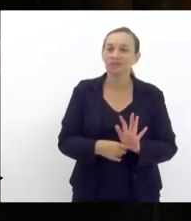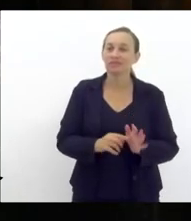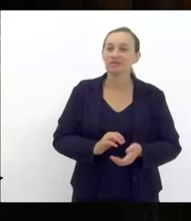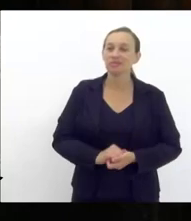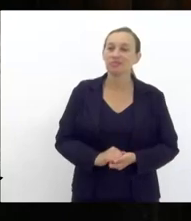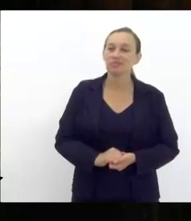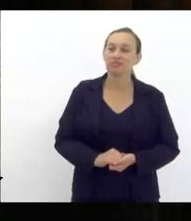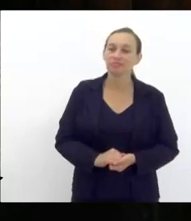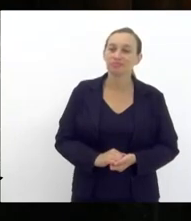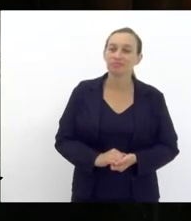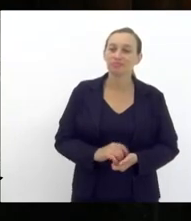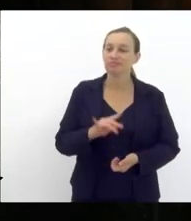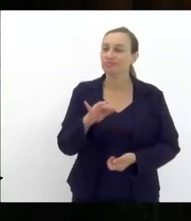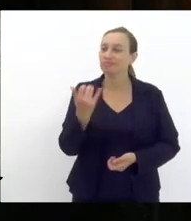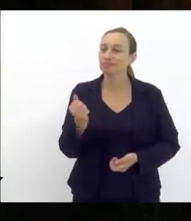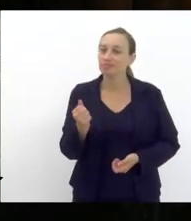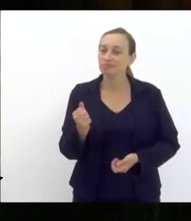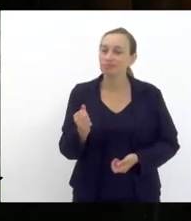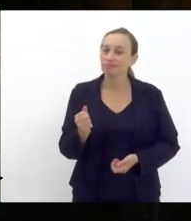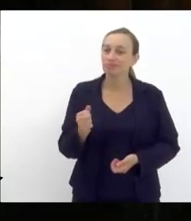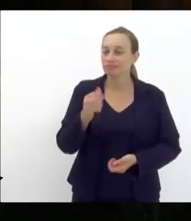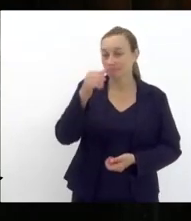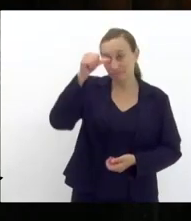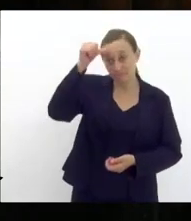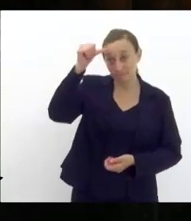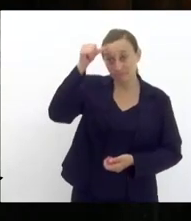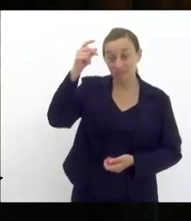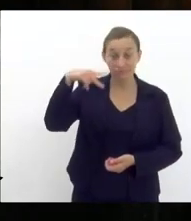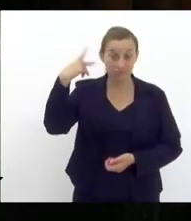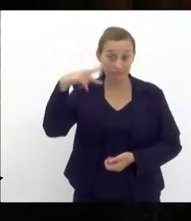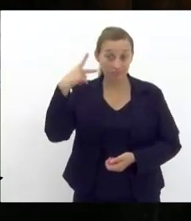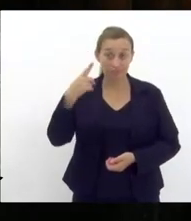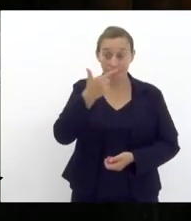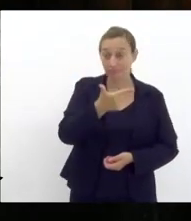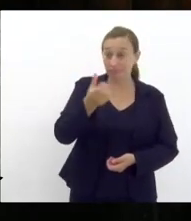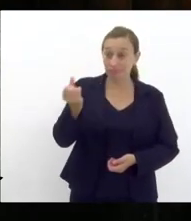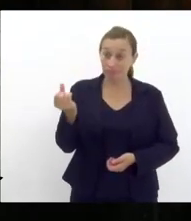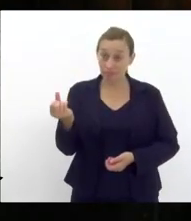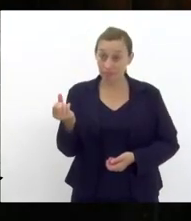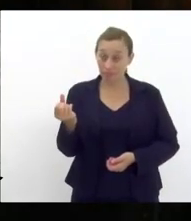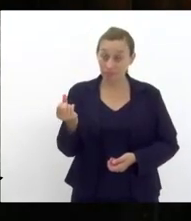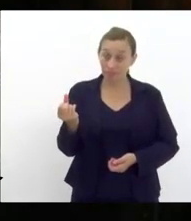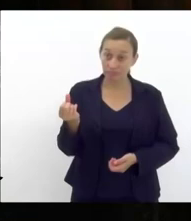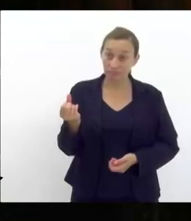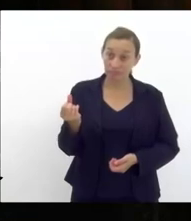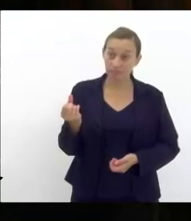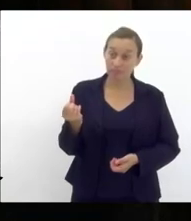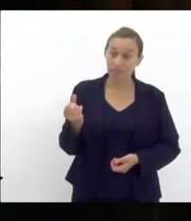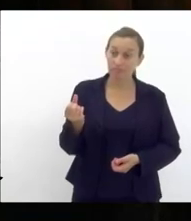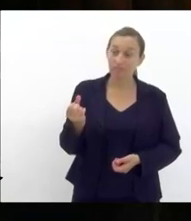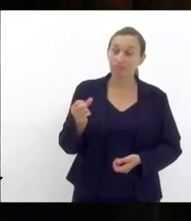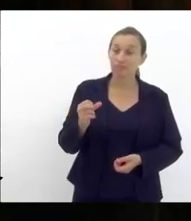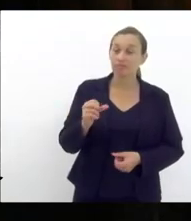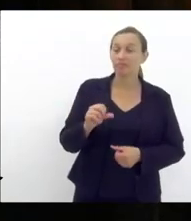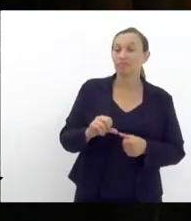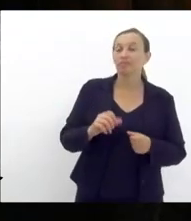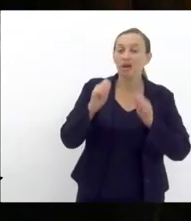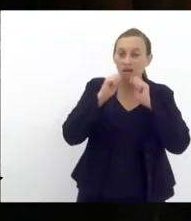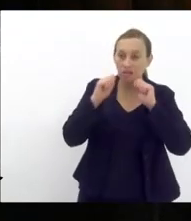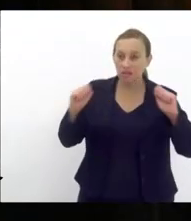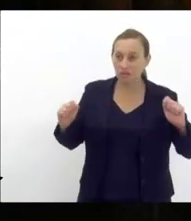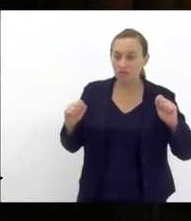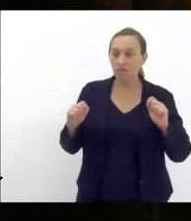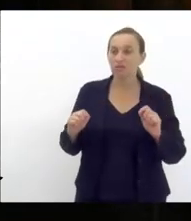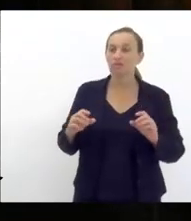a campanha de Cláudio Castro a vereador em 2016 e virou assessor dele na Câmara Municipal